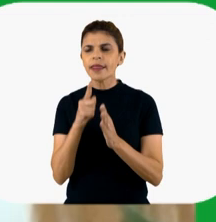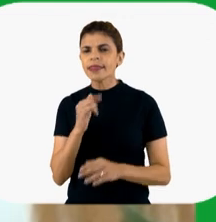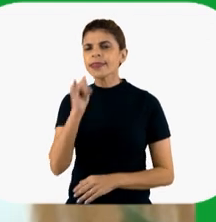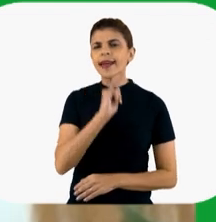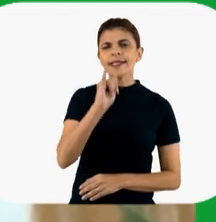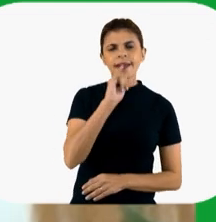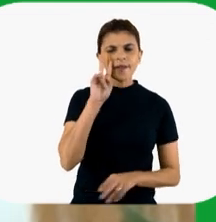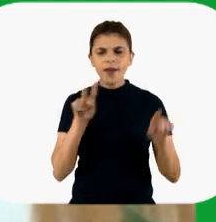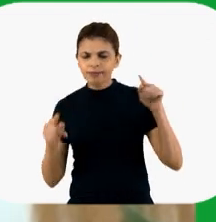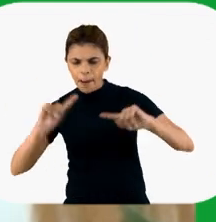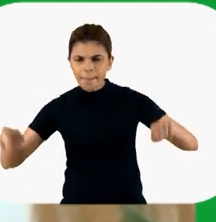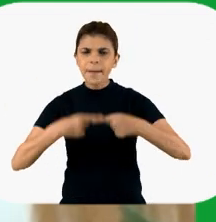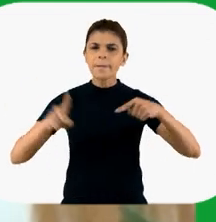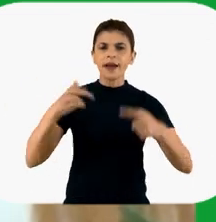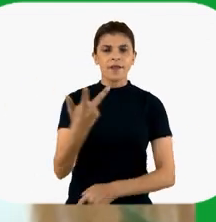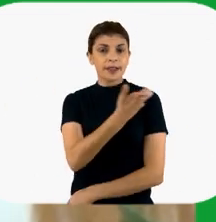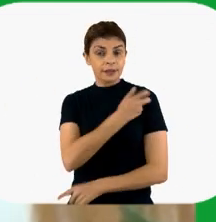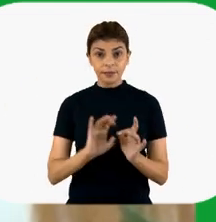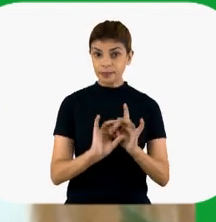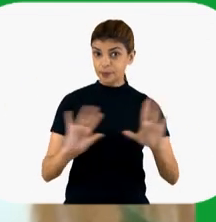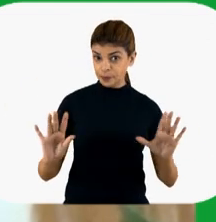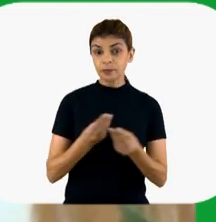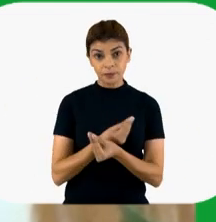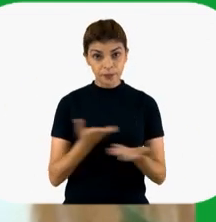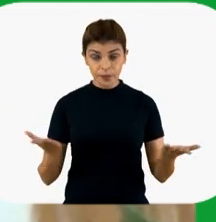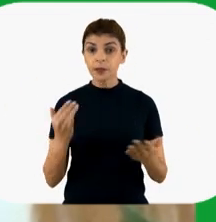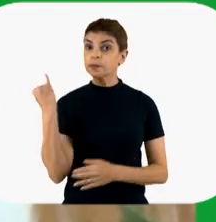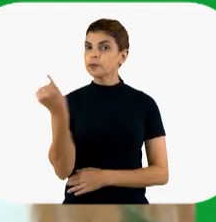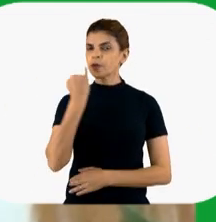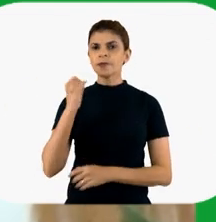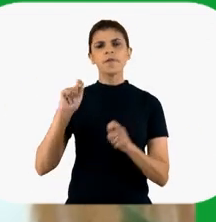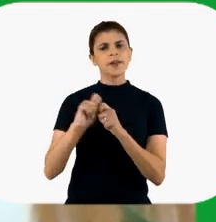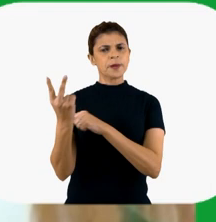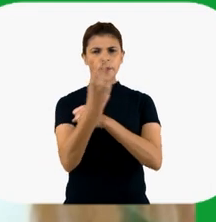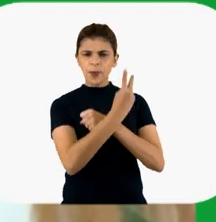testando em relação às vacinas que estão disponíveis. Por isso que é importante que